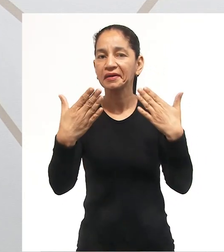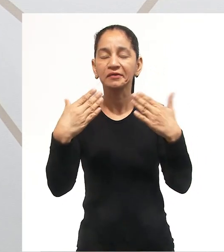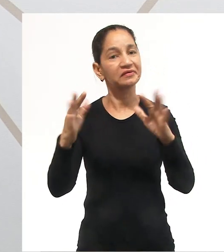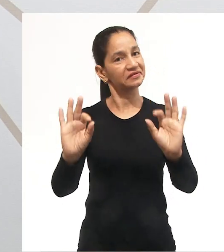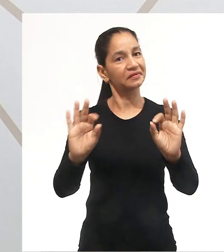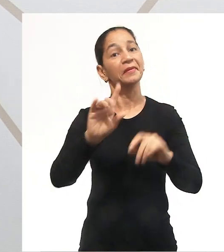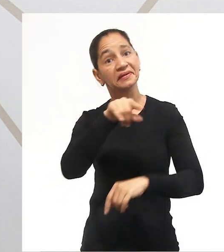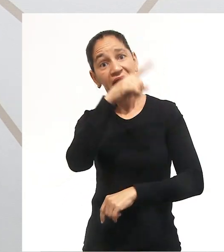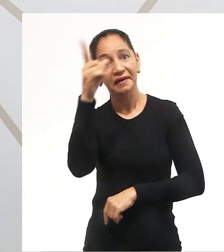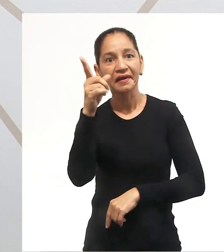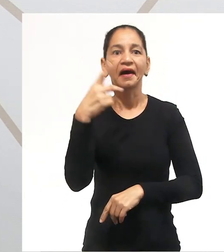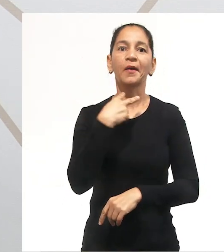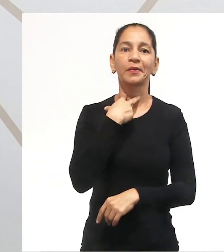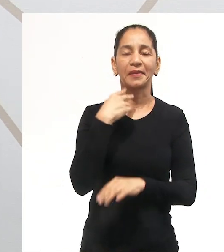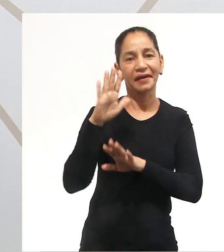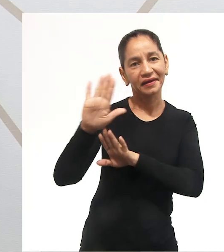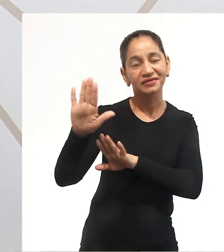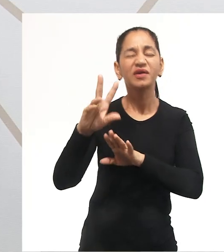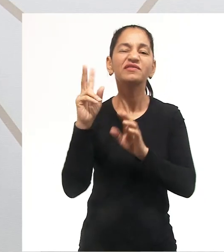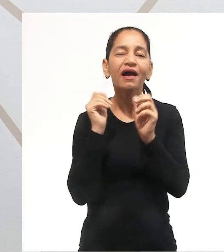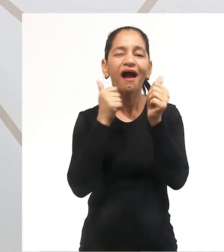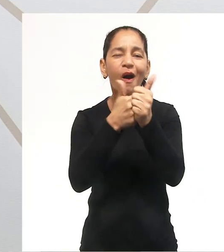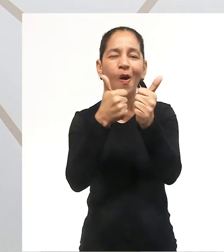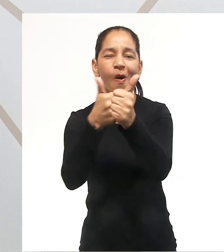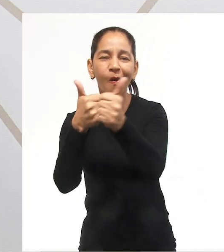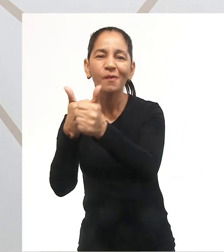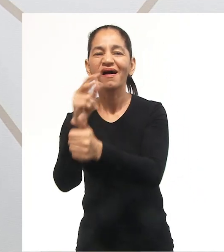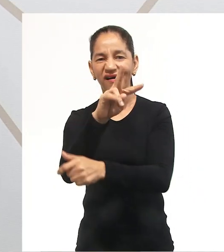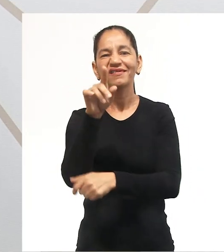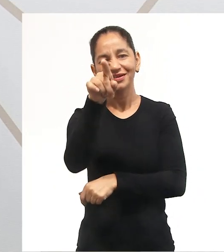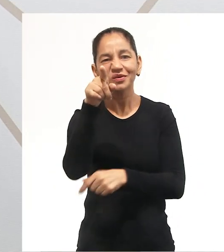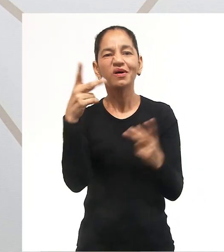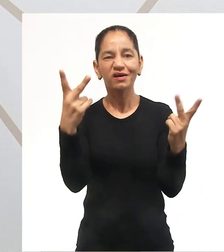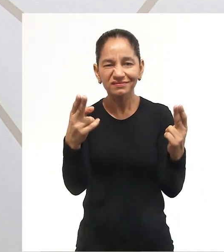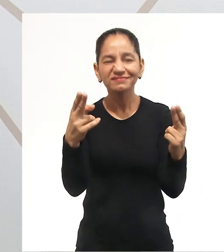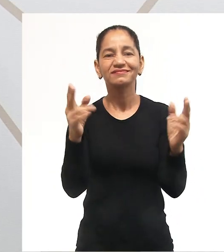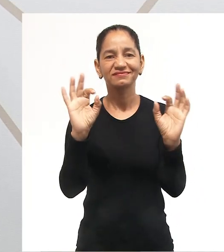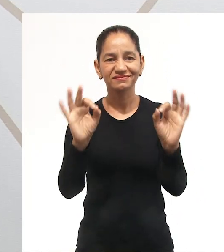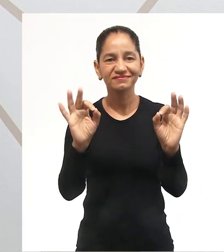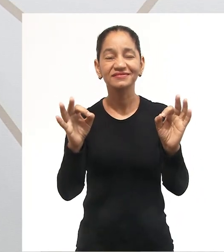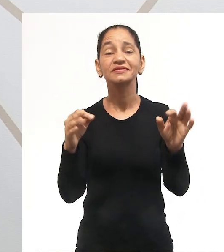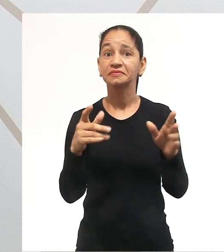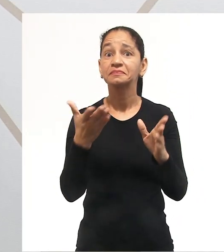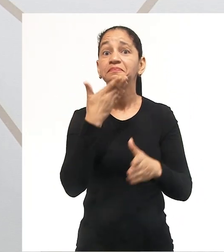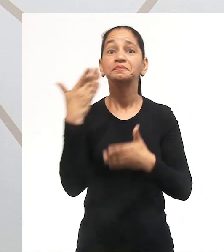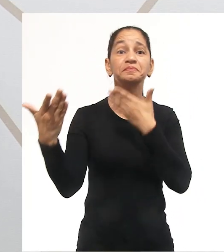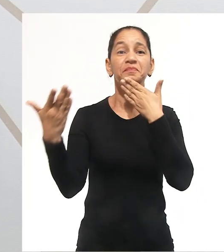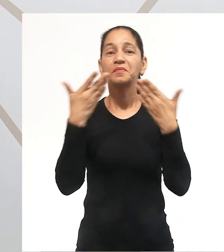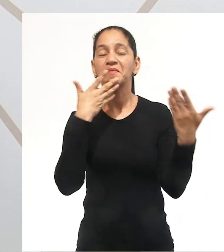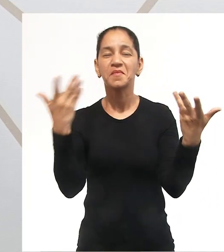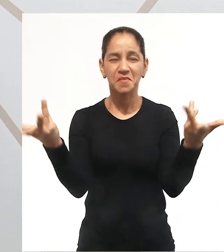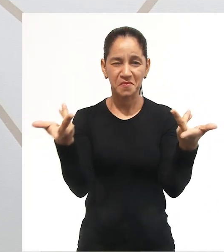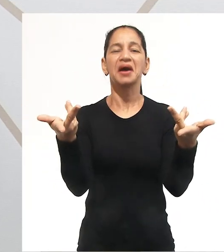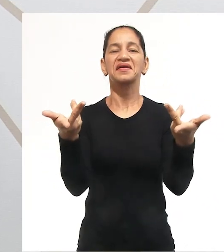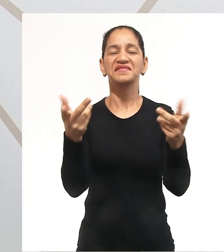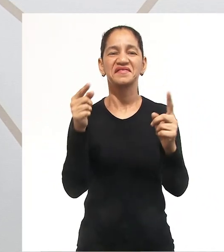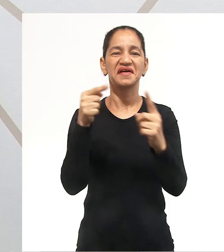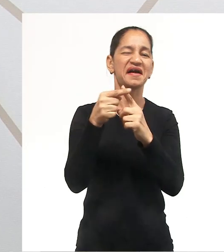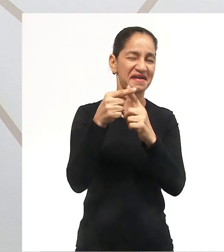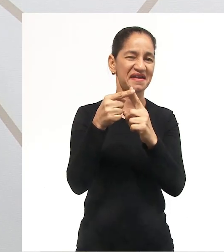gente, mas vai acompanhar todos os episódios e todos os eventos, assim como você. E, oh my God, we're back